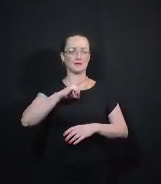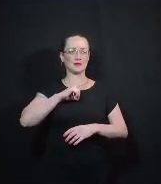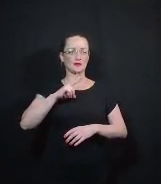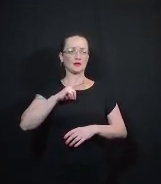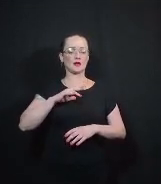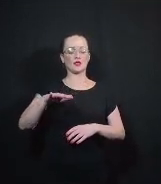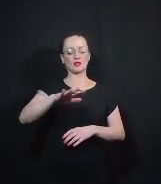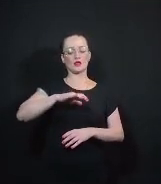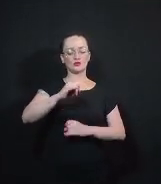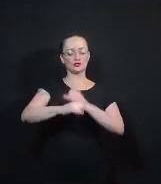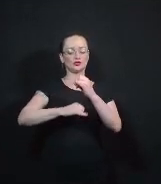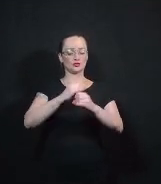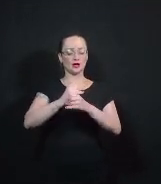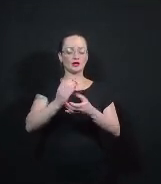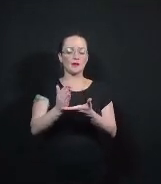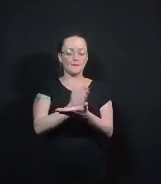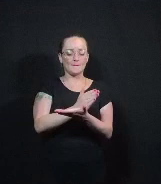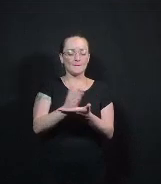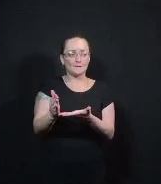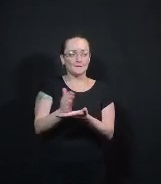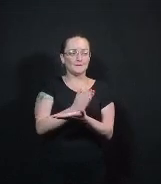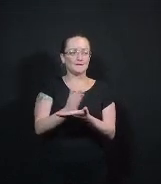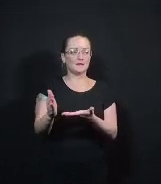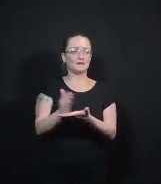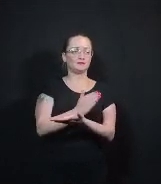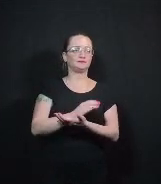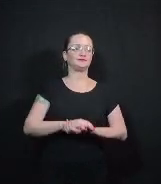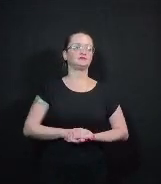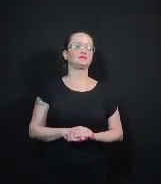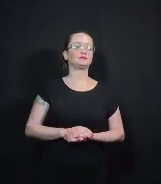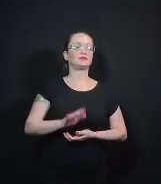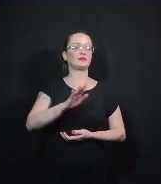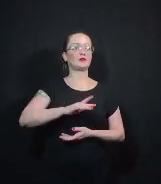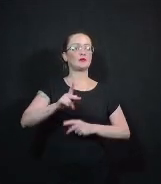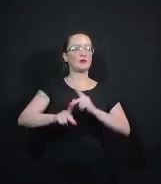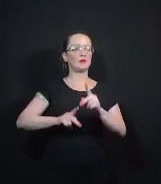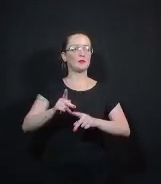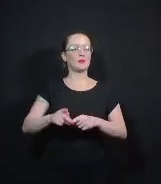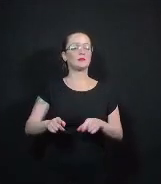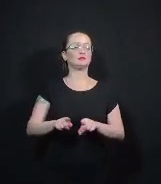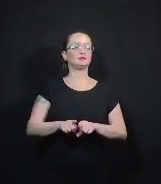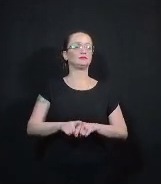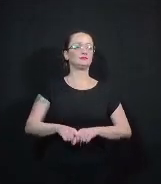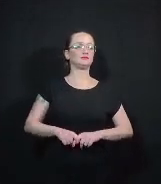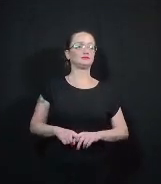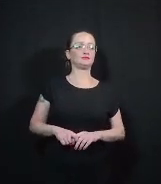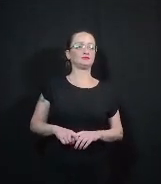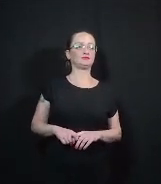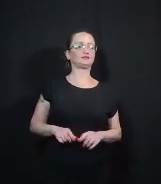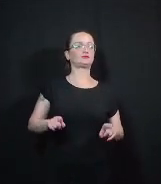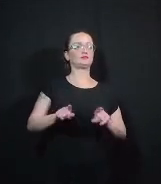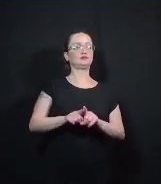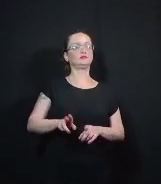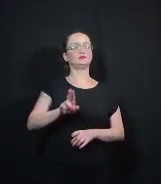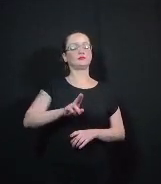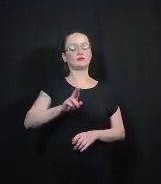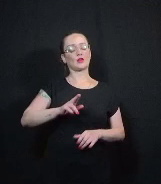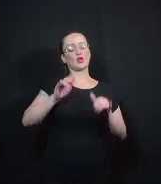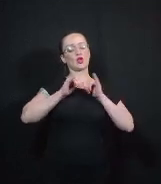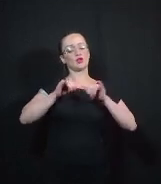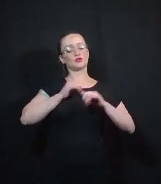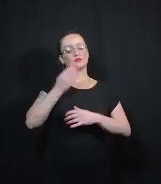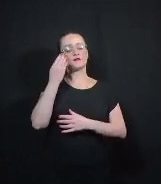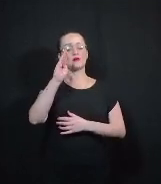ambiente digital, que é a segregação dos públicos, que compõe a esfera pública, e o consumo de notícias falsas é um